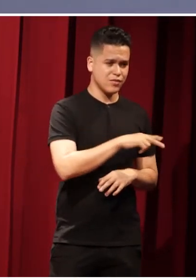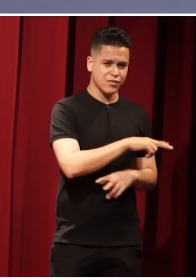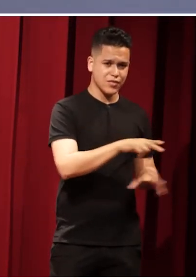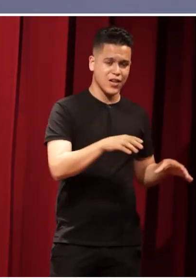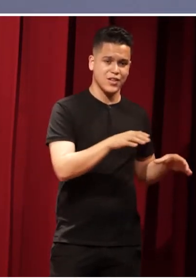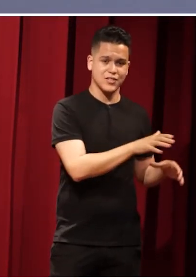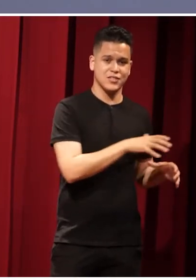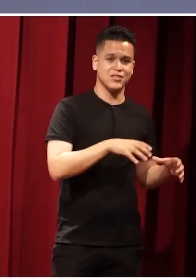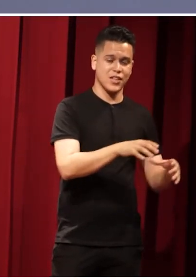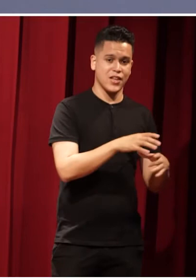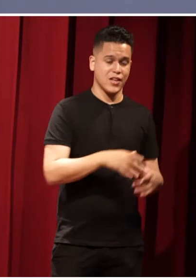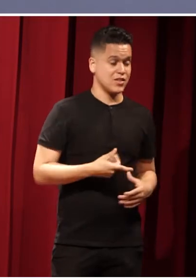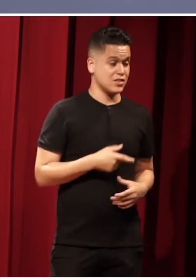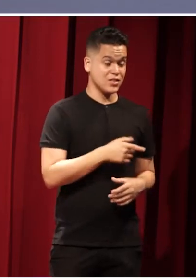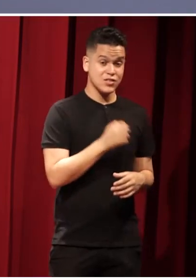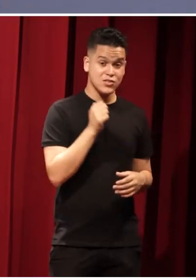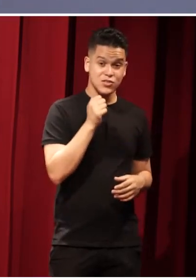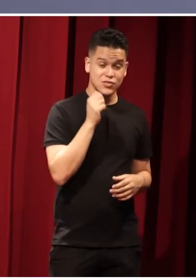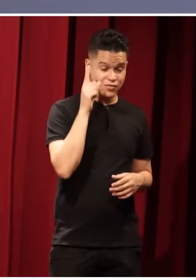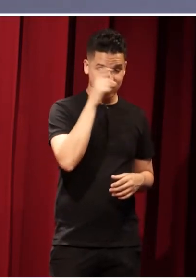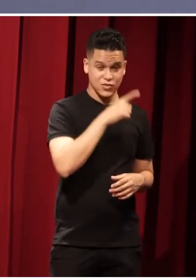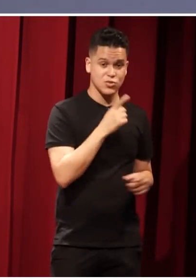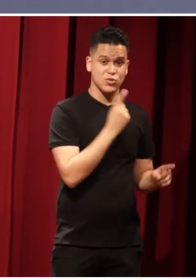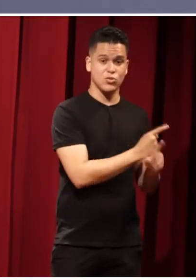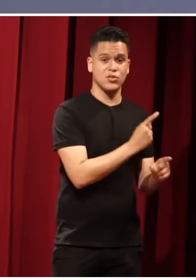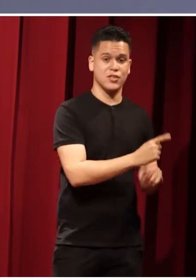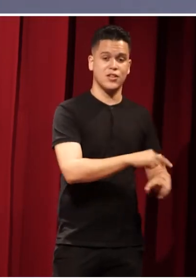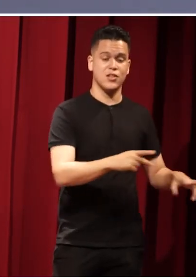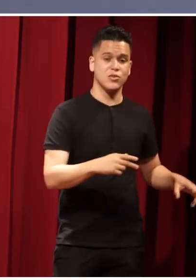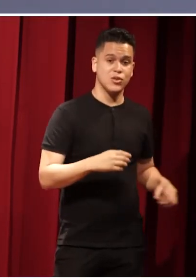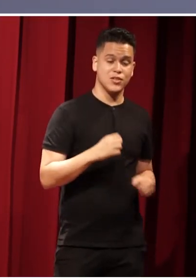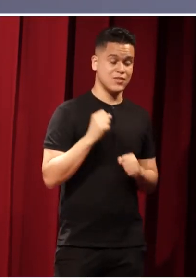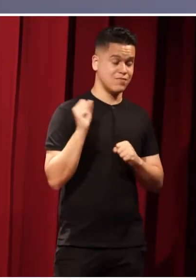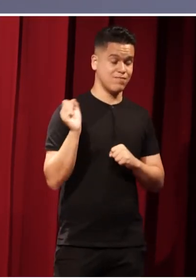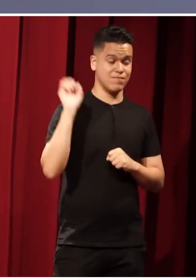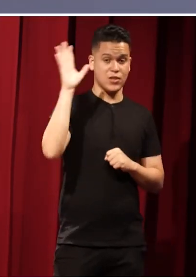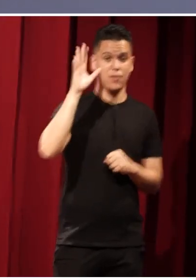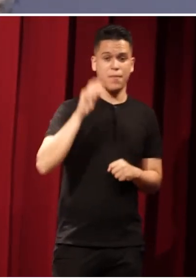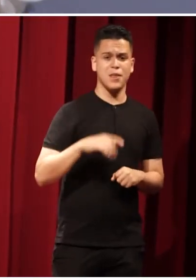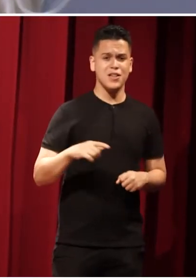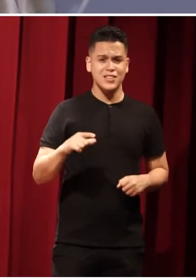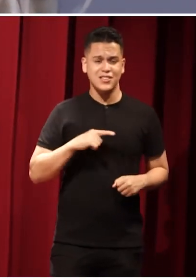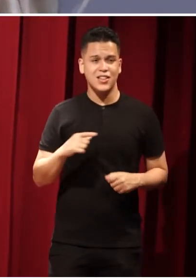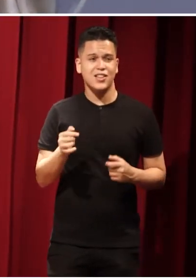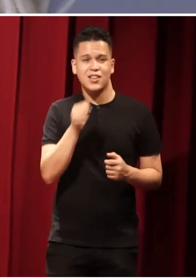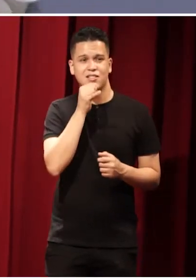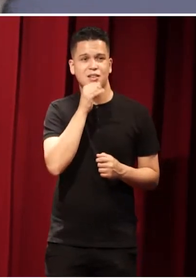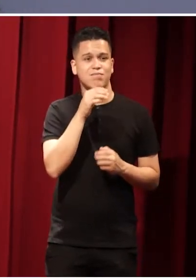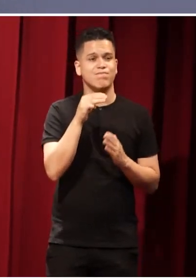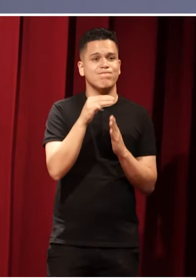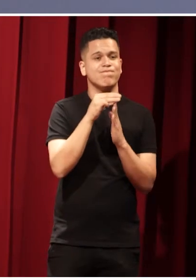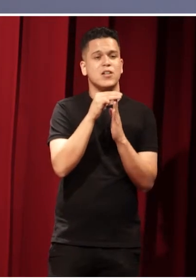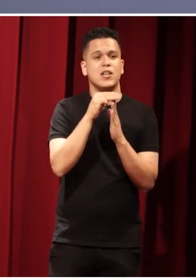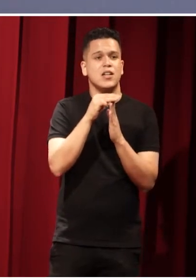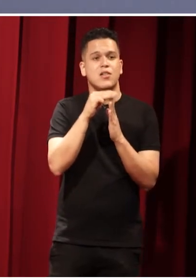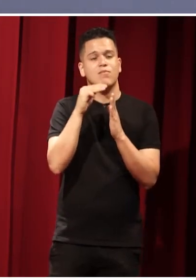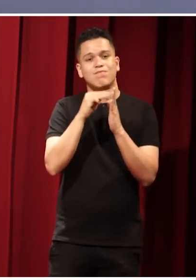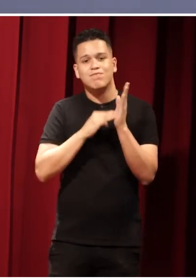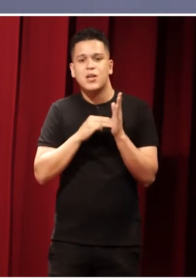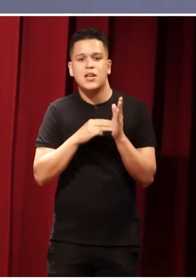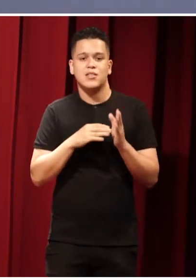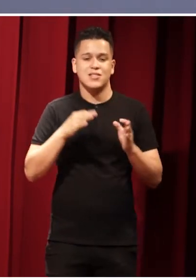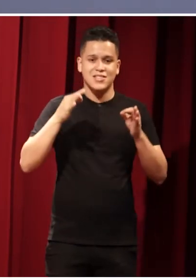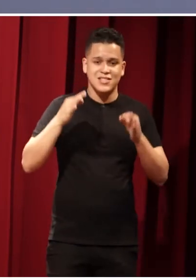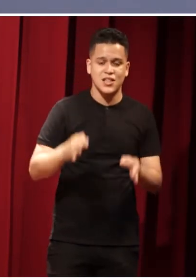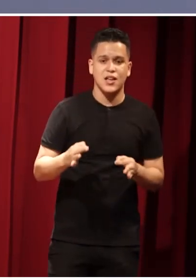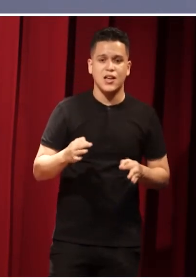têm permissão para matar. Pergunto para ti se existe um modelo sustentável para a Amazônia que consegue resistir a esse tipo